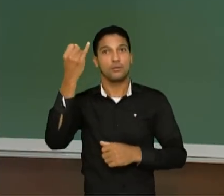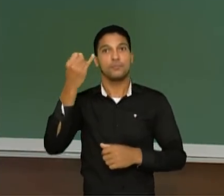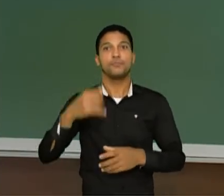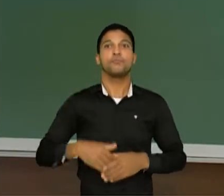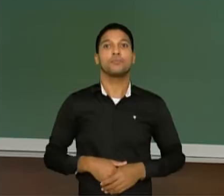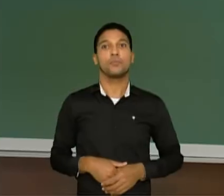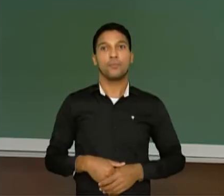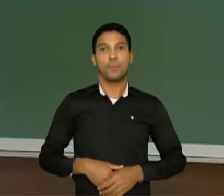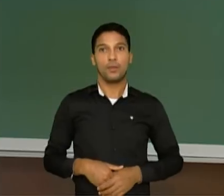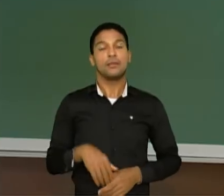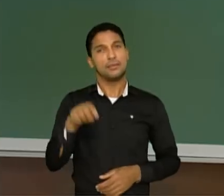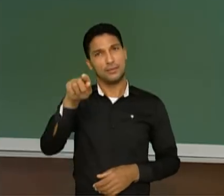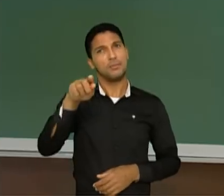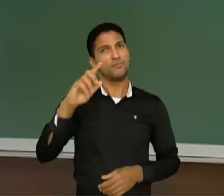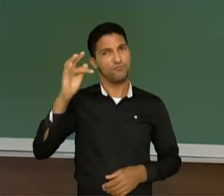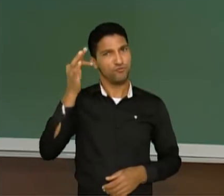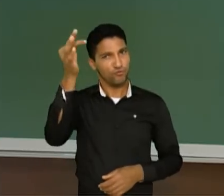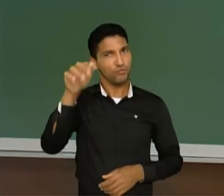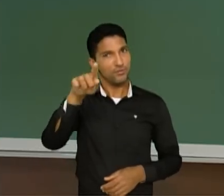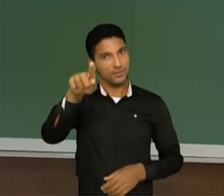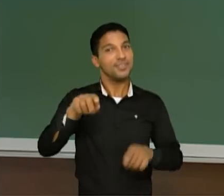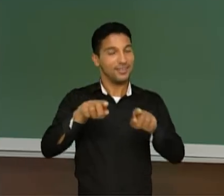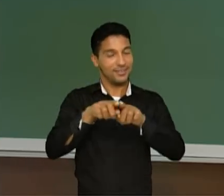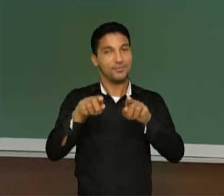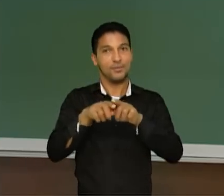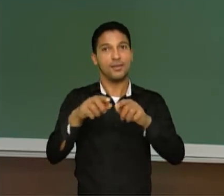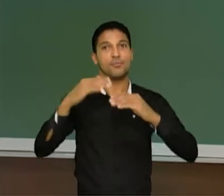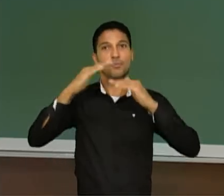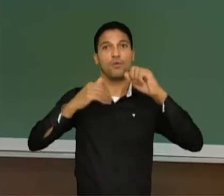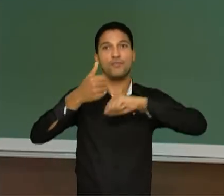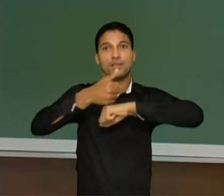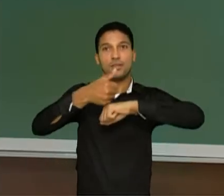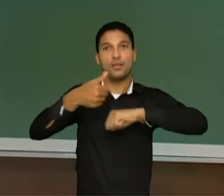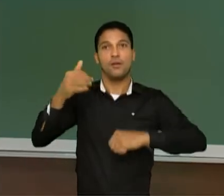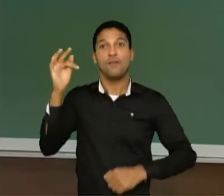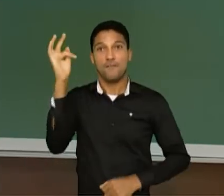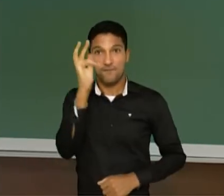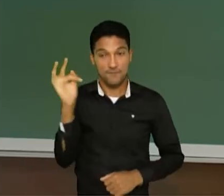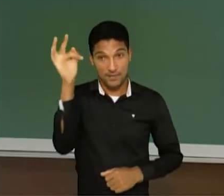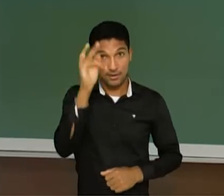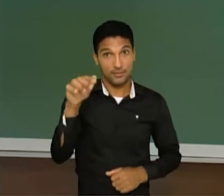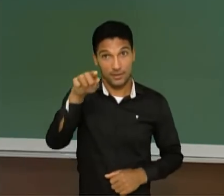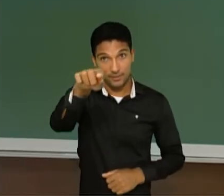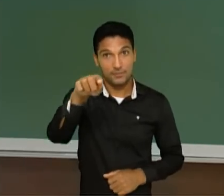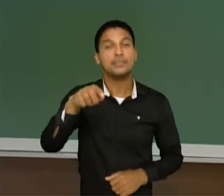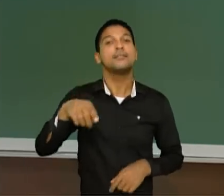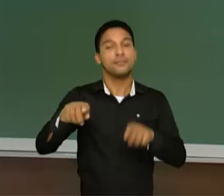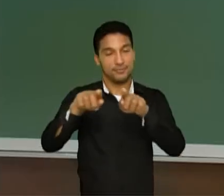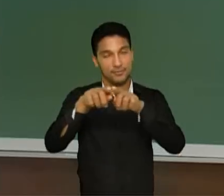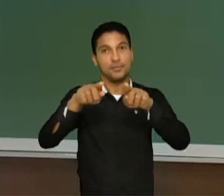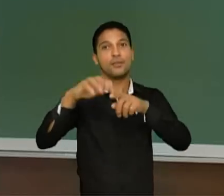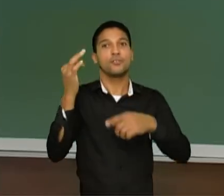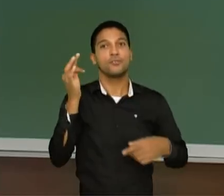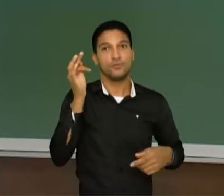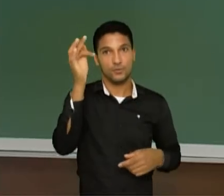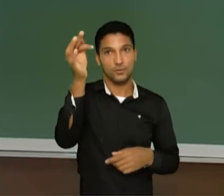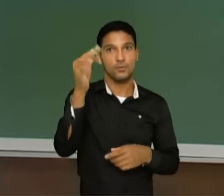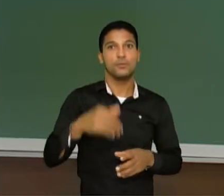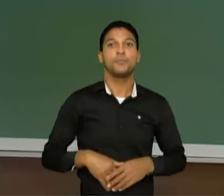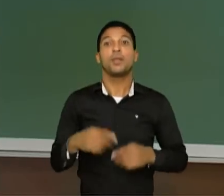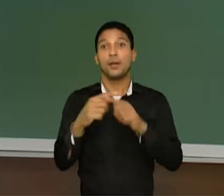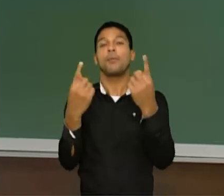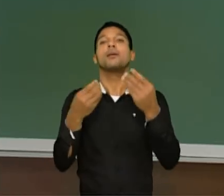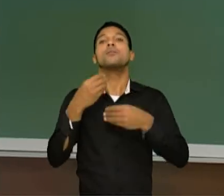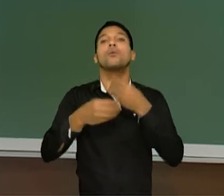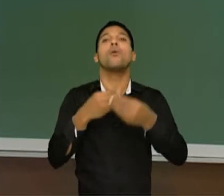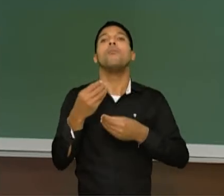estarão passando por isso também, né? De escolher uma profissão, né? Escolher uma carreira, né? Então, para tudo isso acontecer, vocês têm